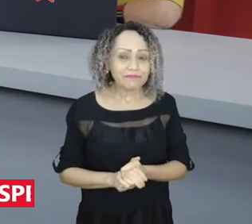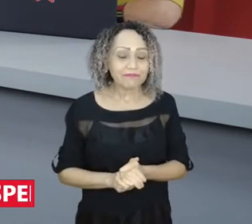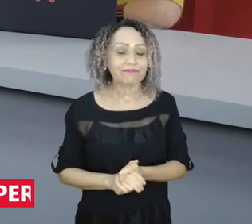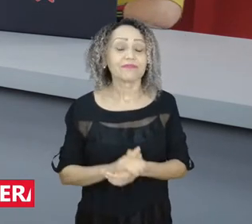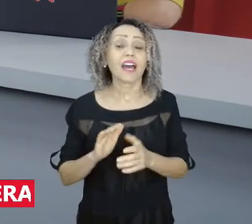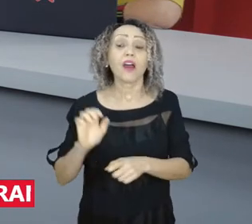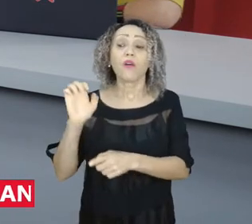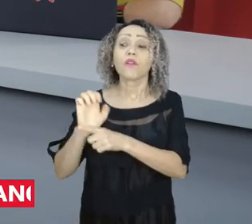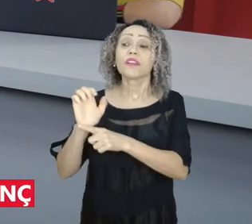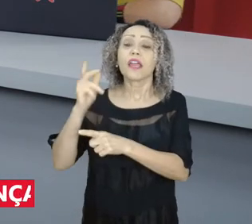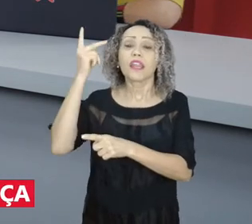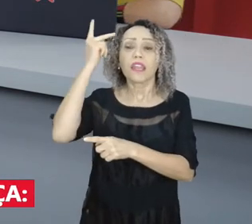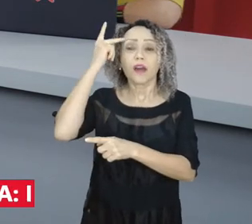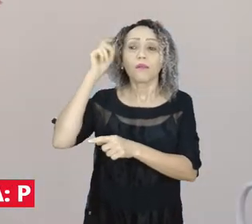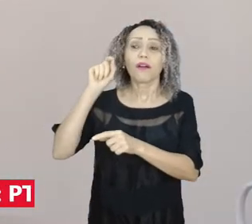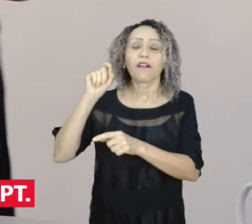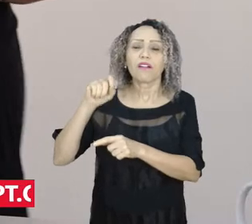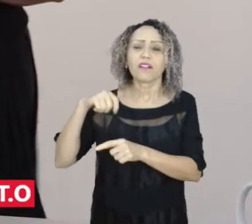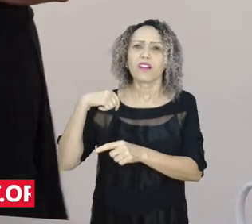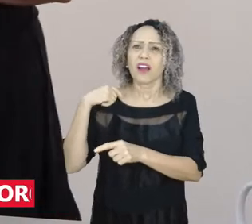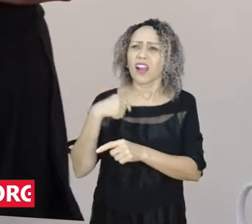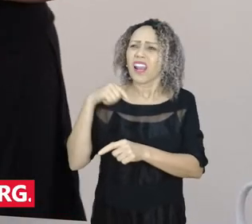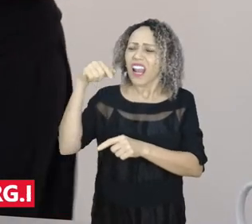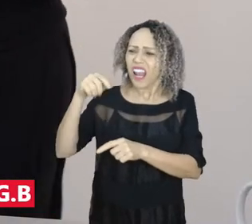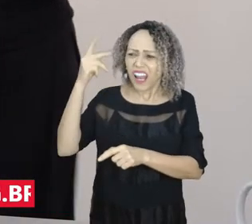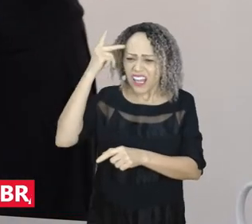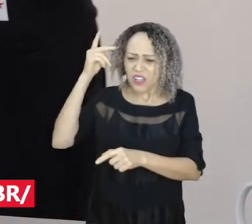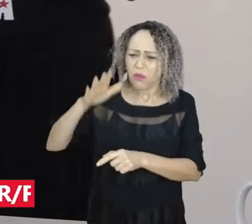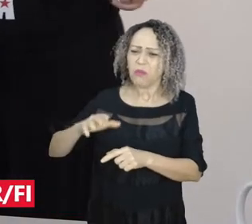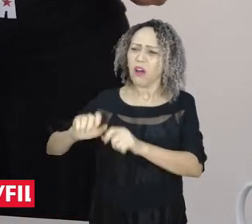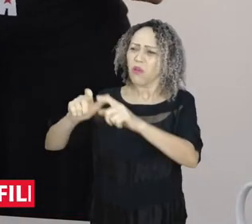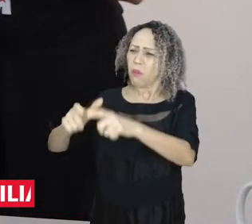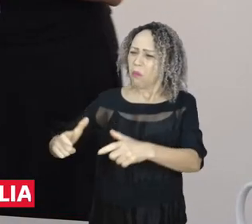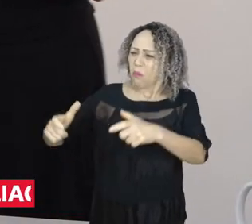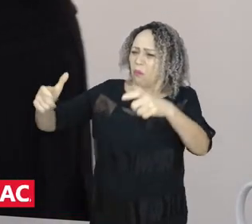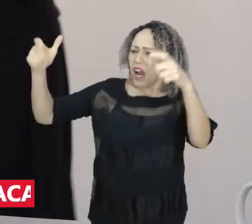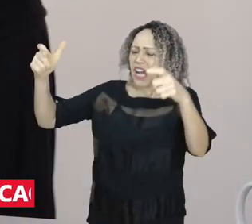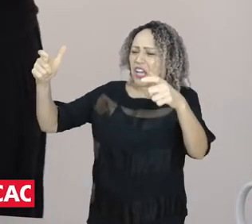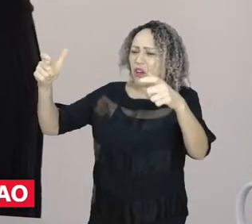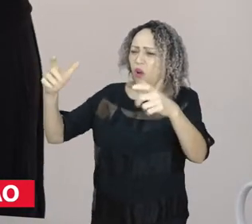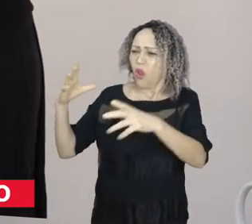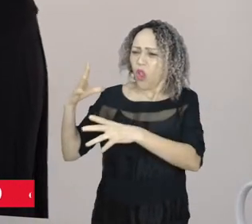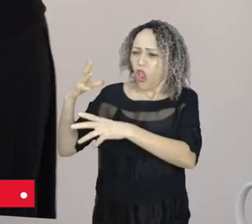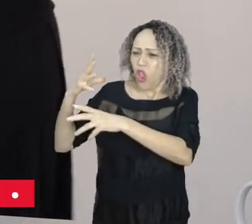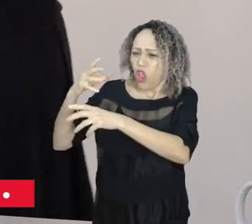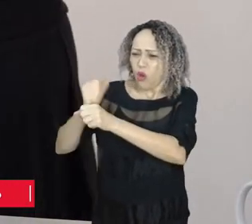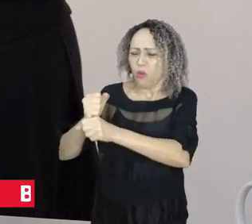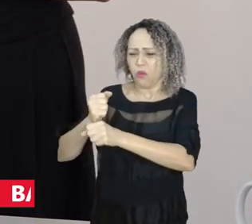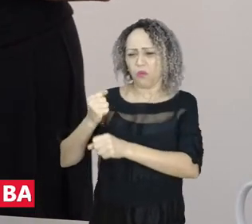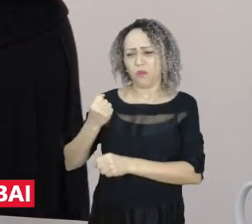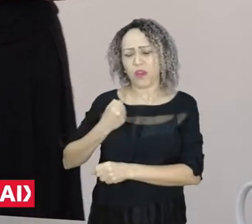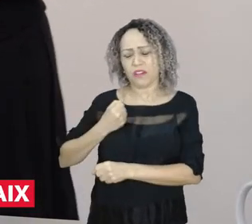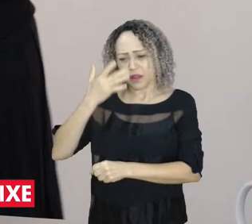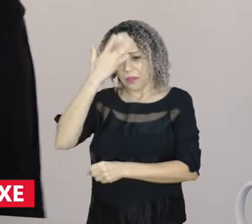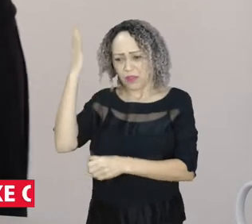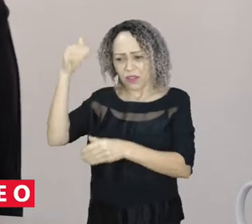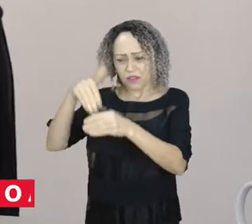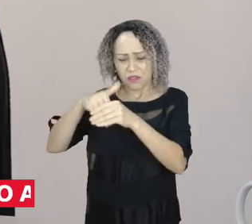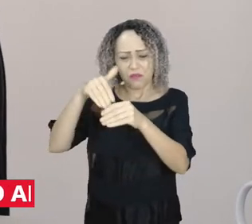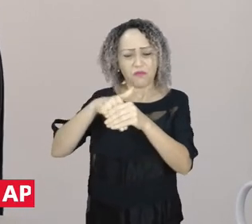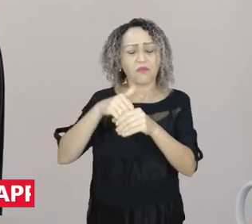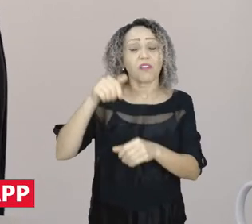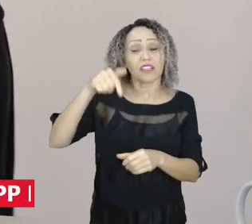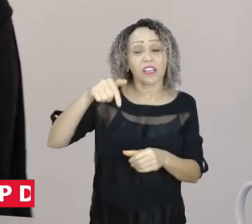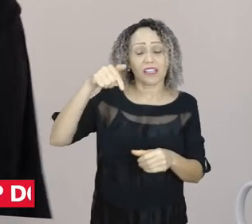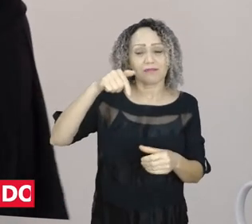de São Paulo, o nosso maior colégio eleitoral. Aliás, feliz dia 13, hein, pessoal? Não podemos esquecer que hoje é um belo dia 13.